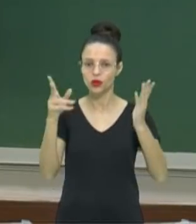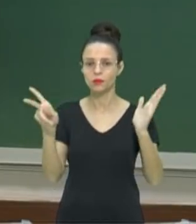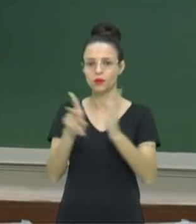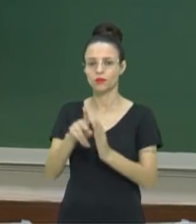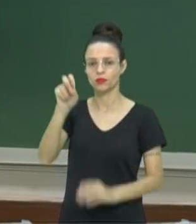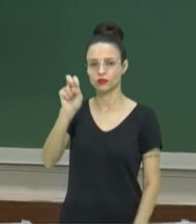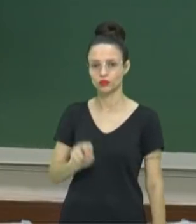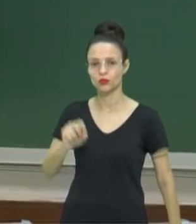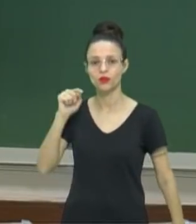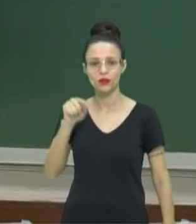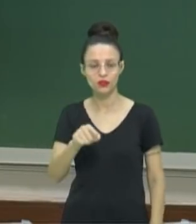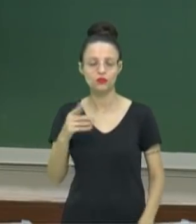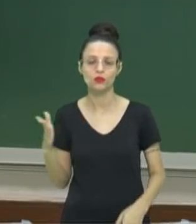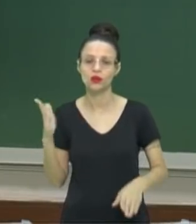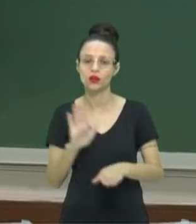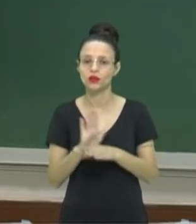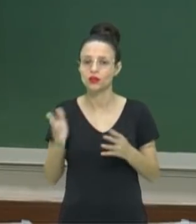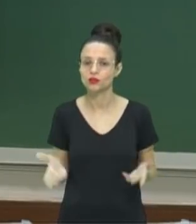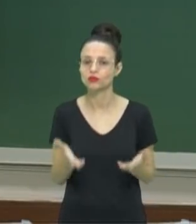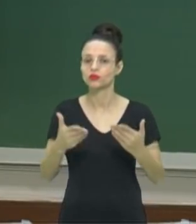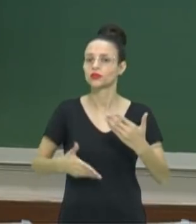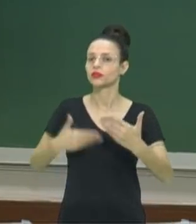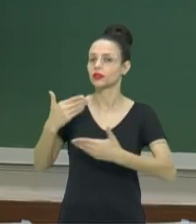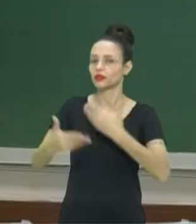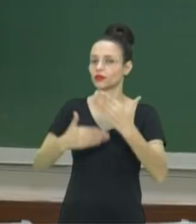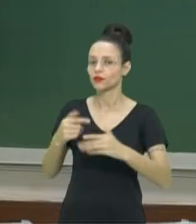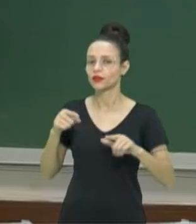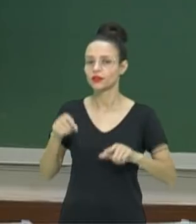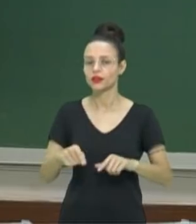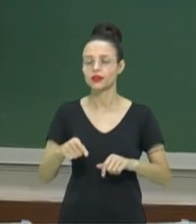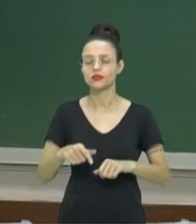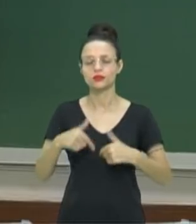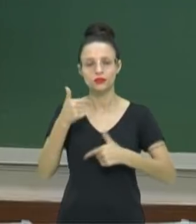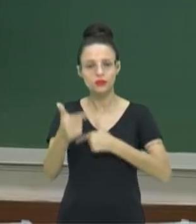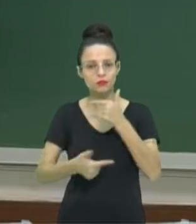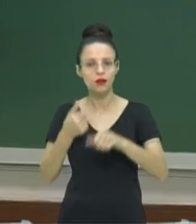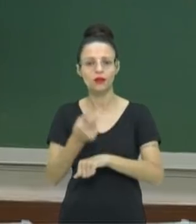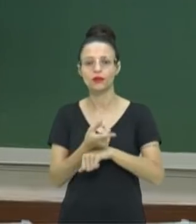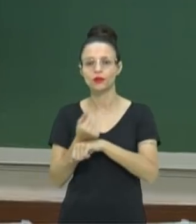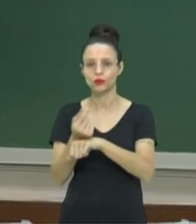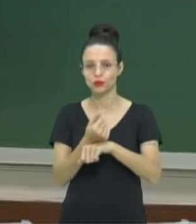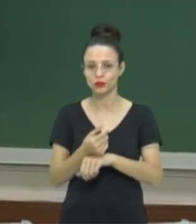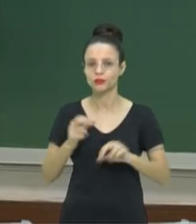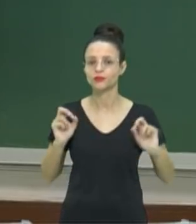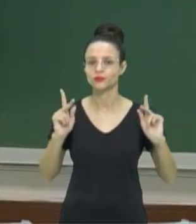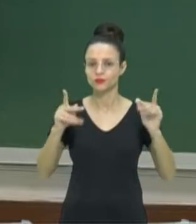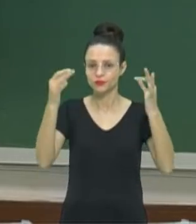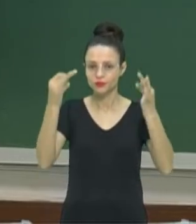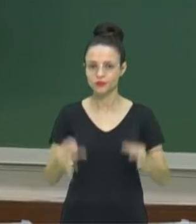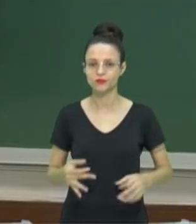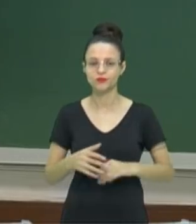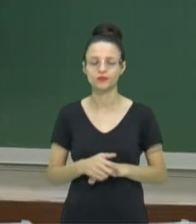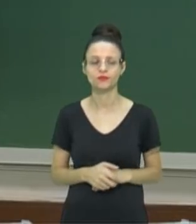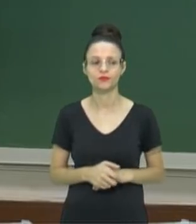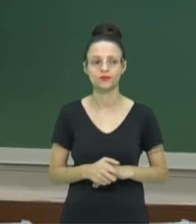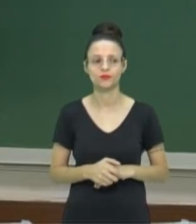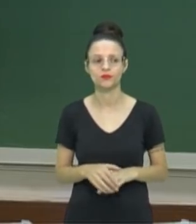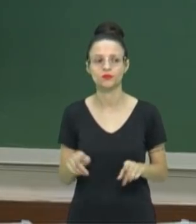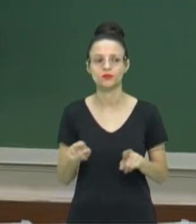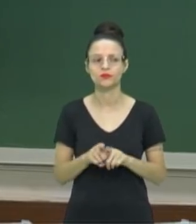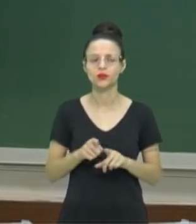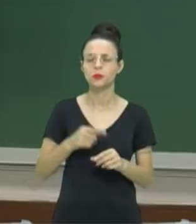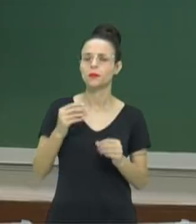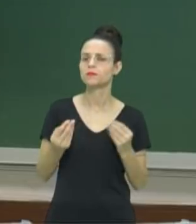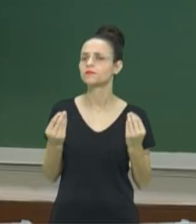sul. E isso ajuda no desenvolvimento dessas atividades econômicas ali, certo? E o destino, para que